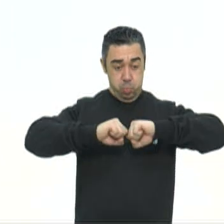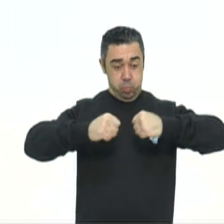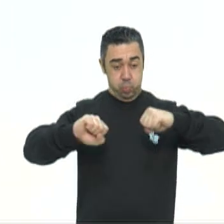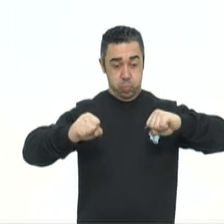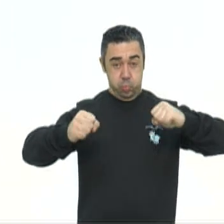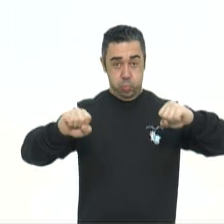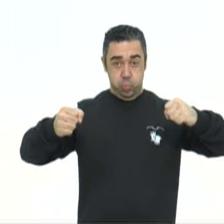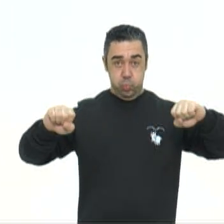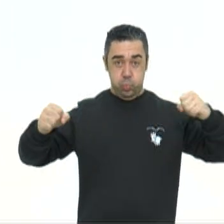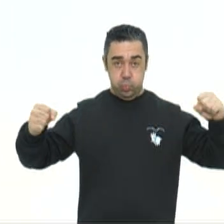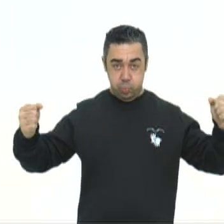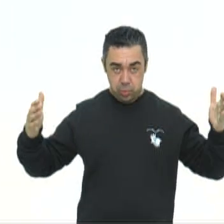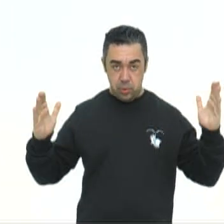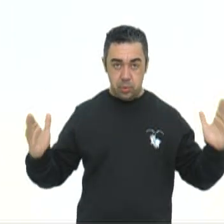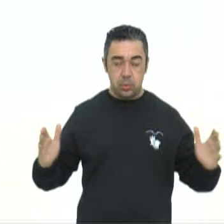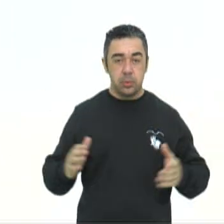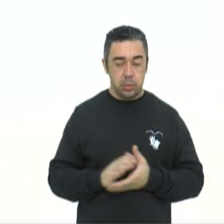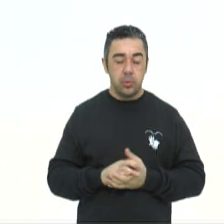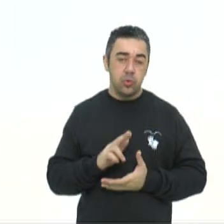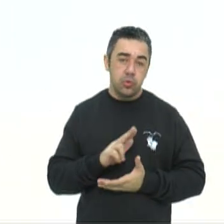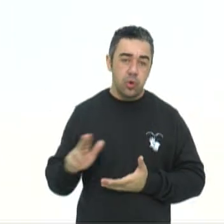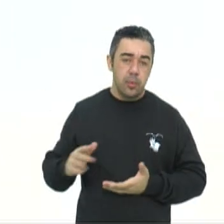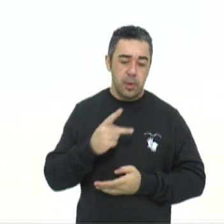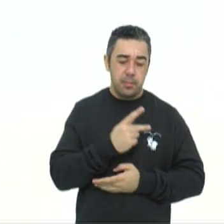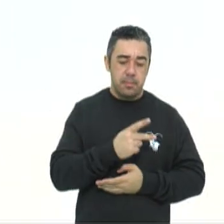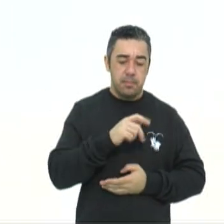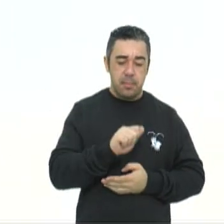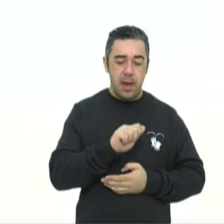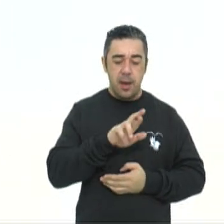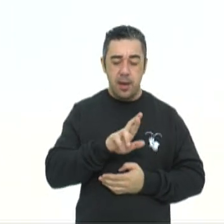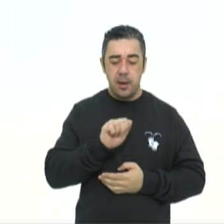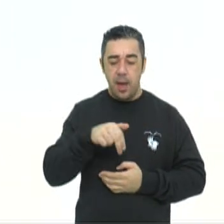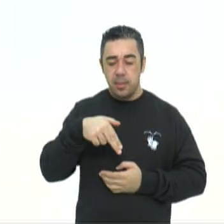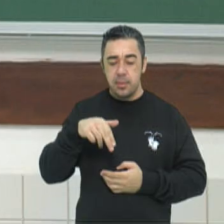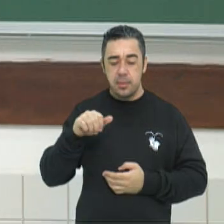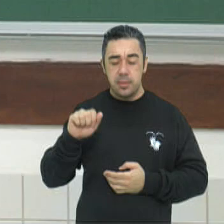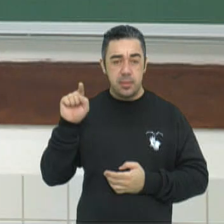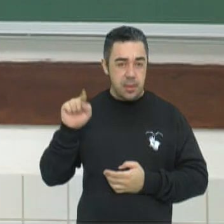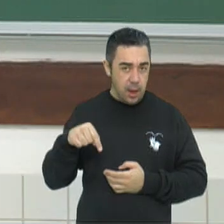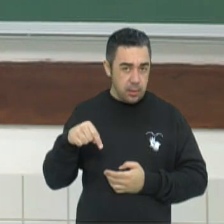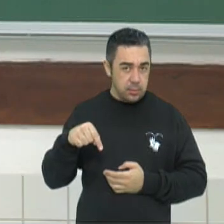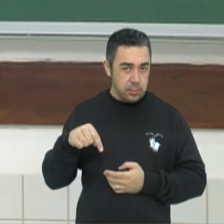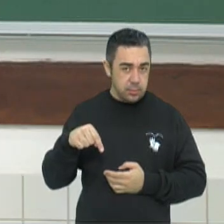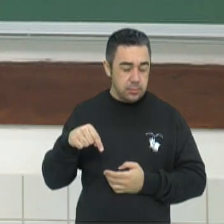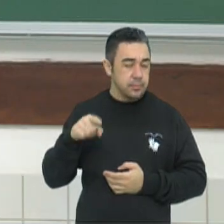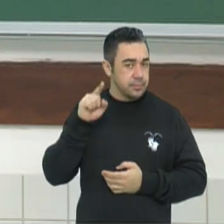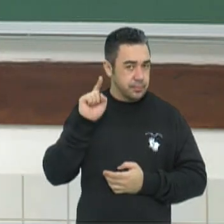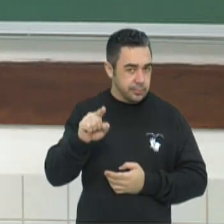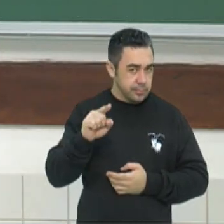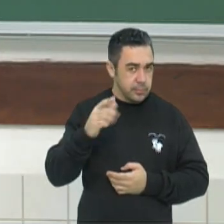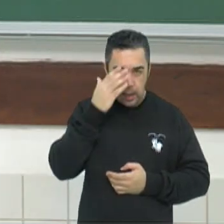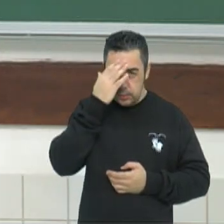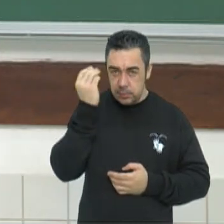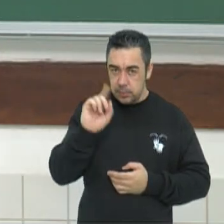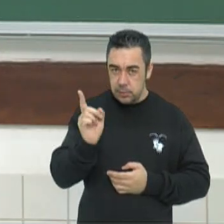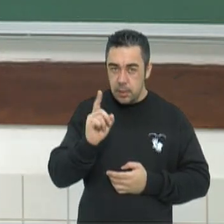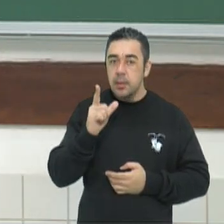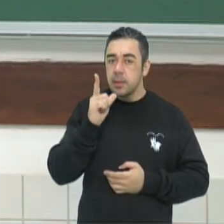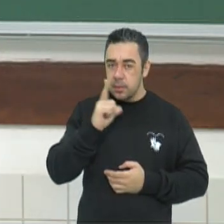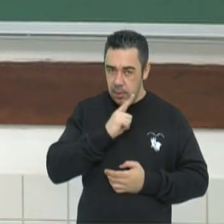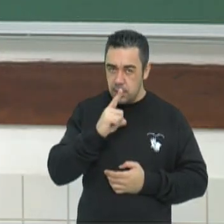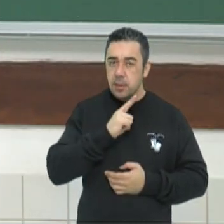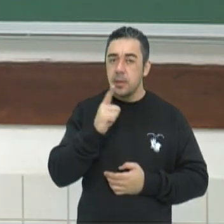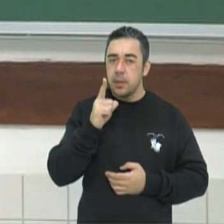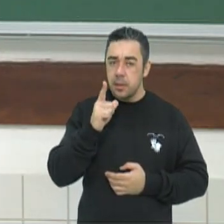conta disso foi dado o nome Paraná. Então, e não vamos esquecer que nós temos alguns rios no